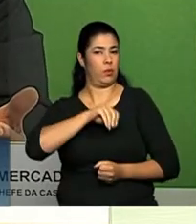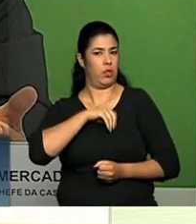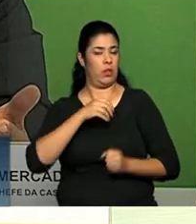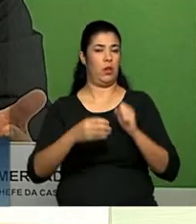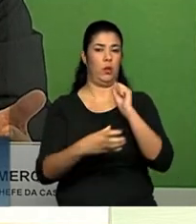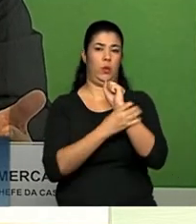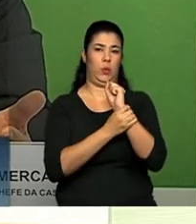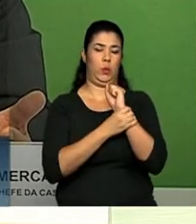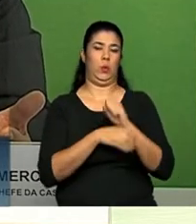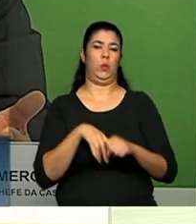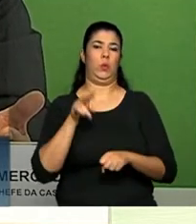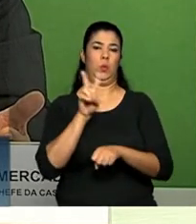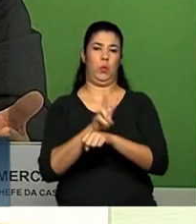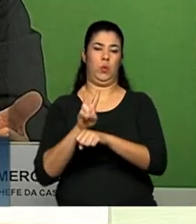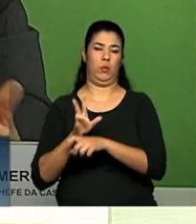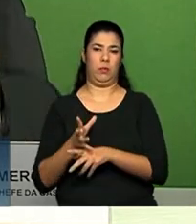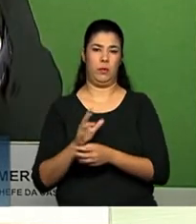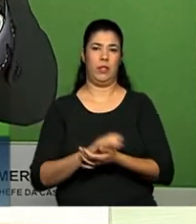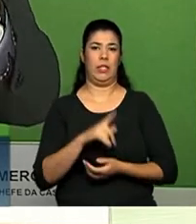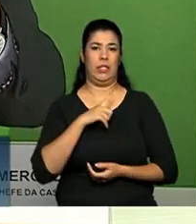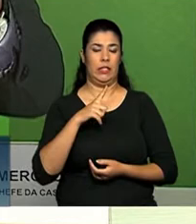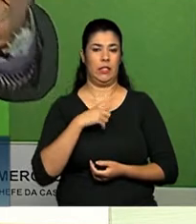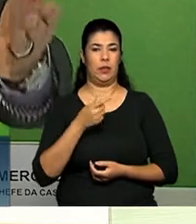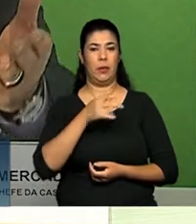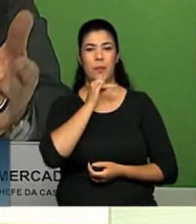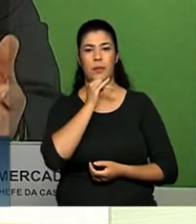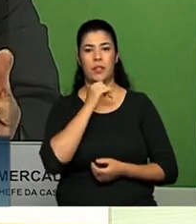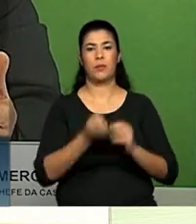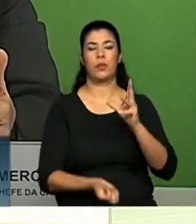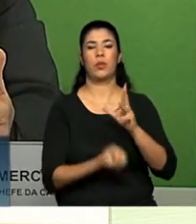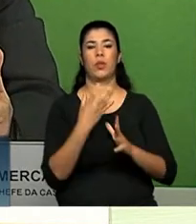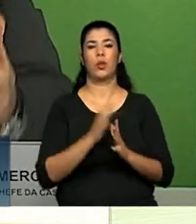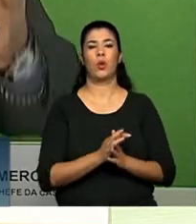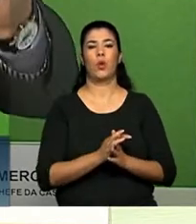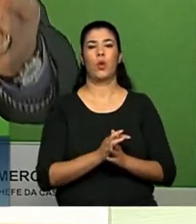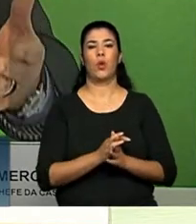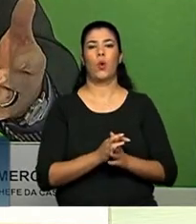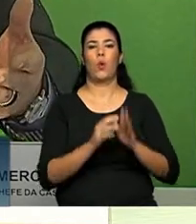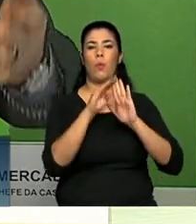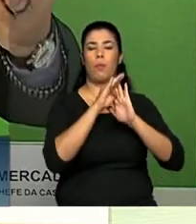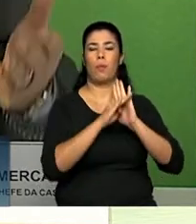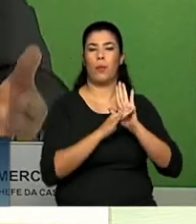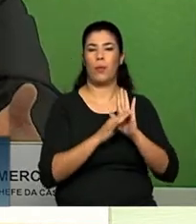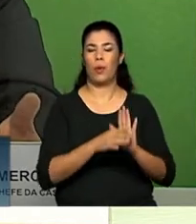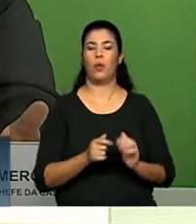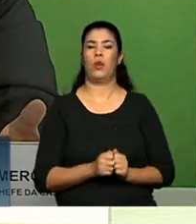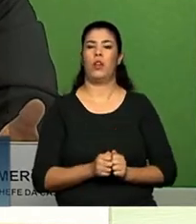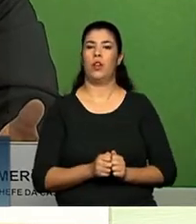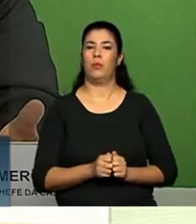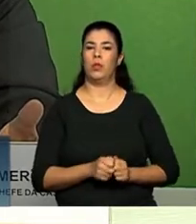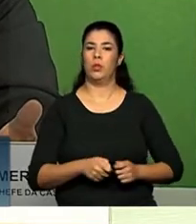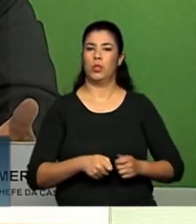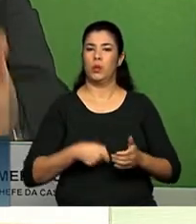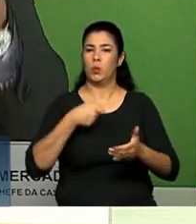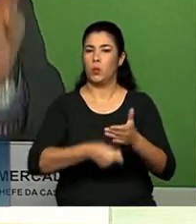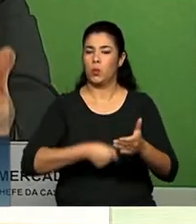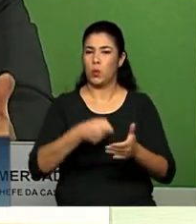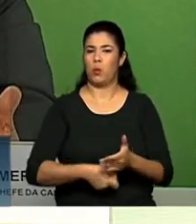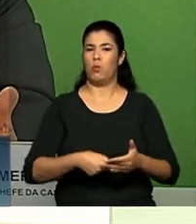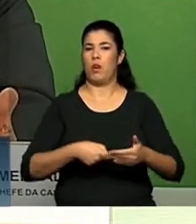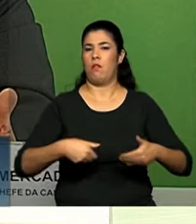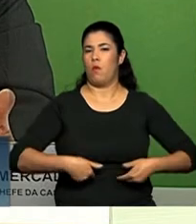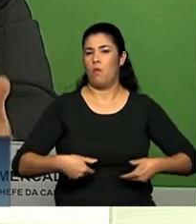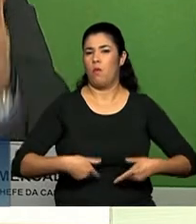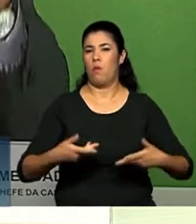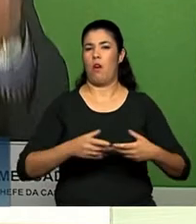o programa de combate à seca no Nordeste. Então, quando que apareceu esse problema? Como nós vimos, no semiárido, que não tem